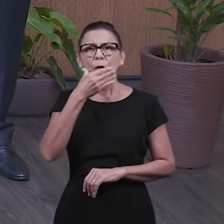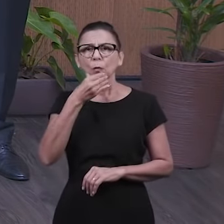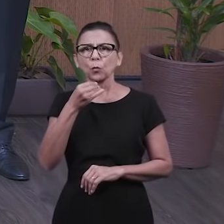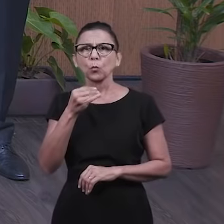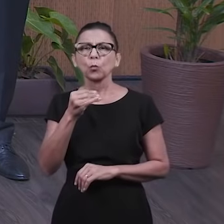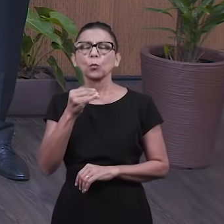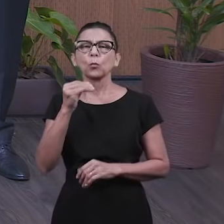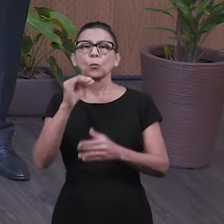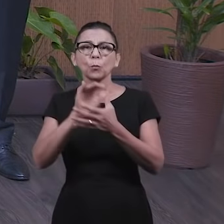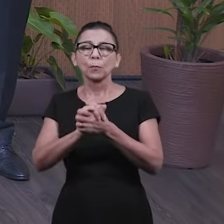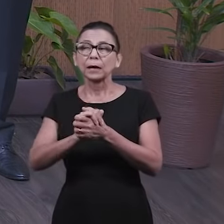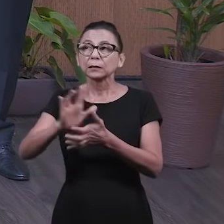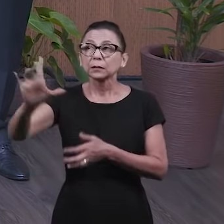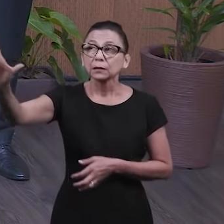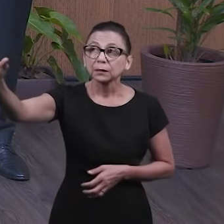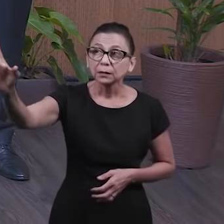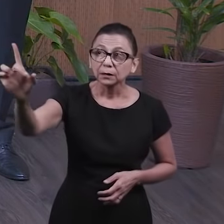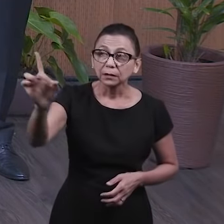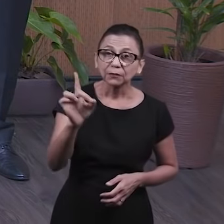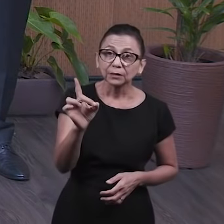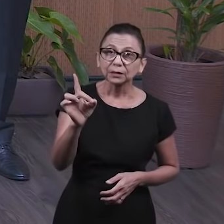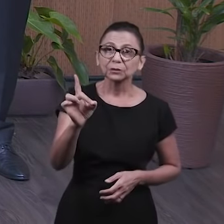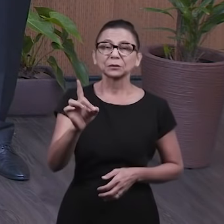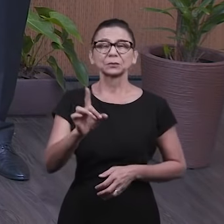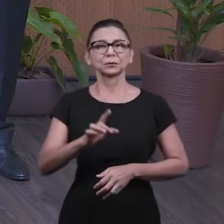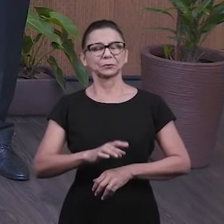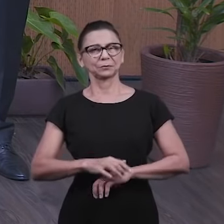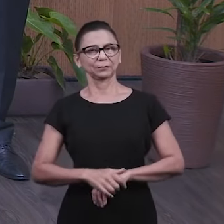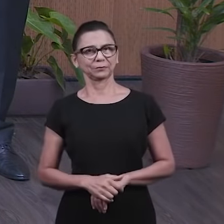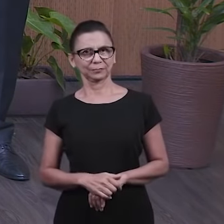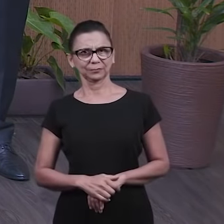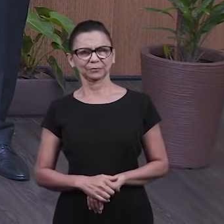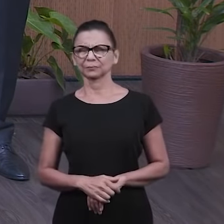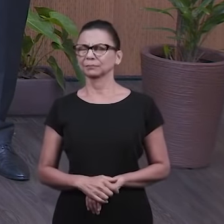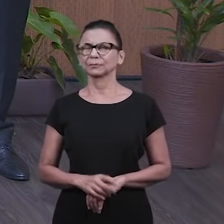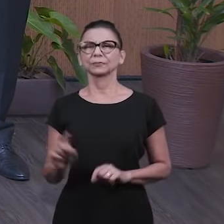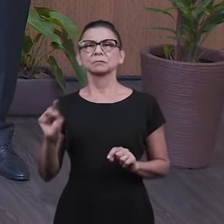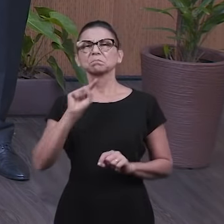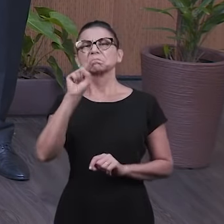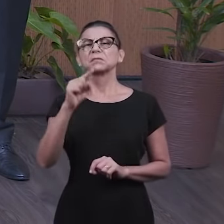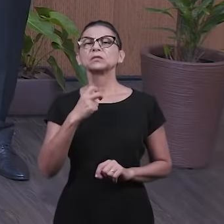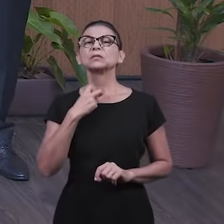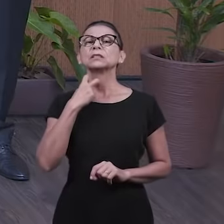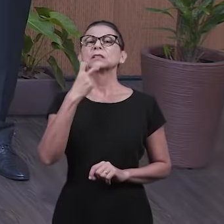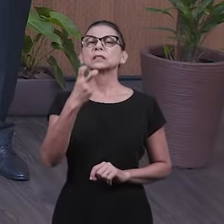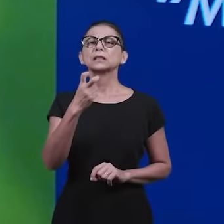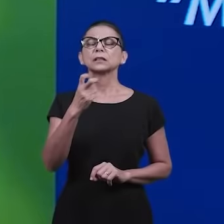Qual foi o grito ou clamor da meia-noite?